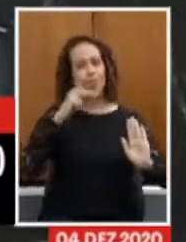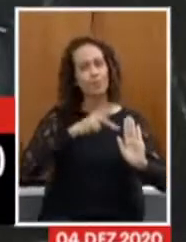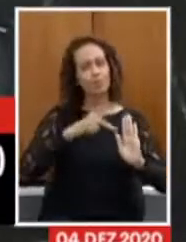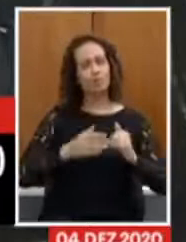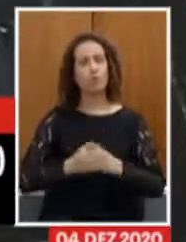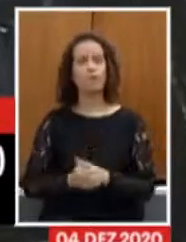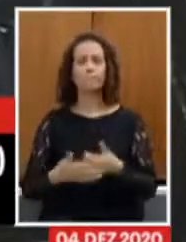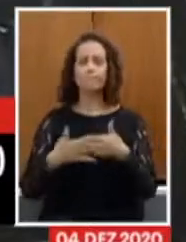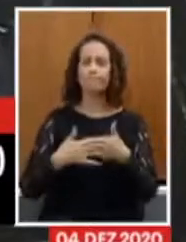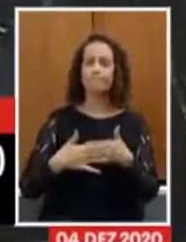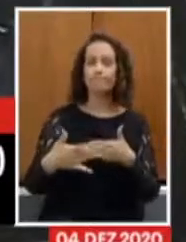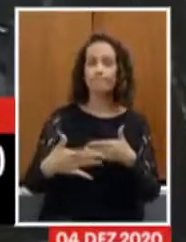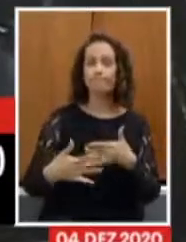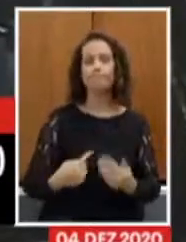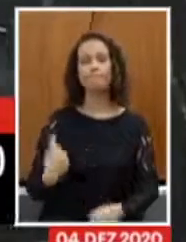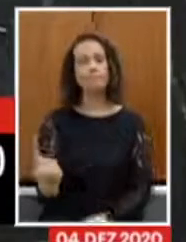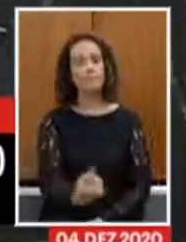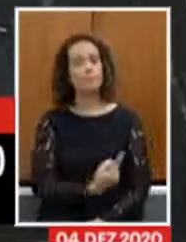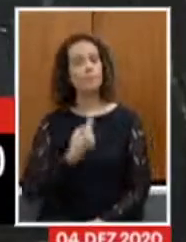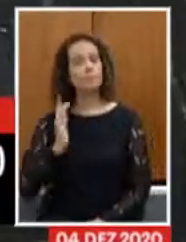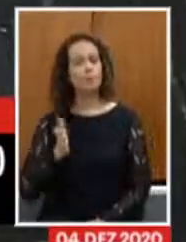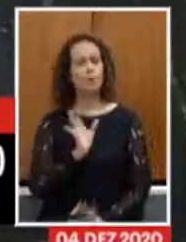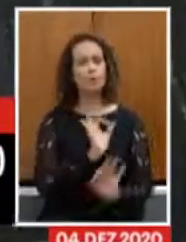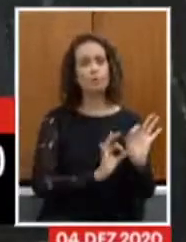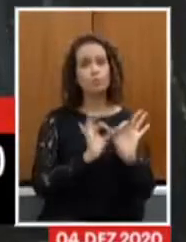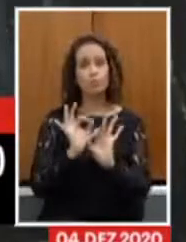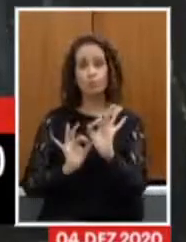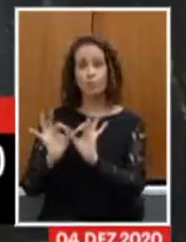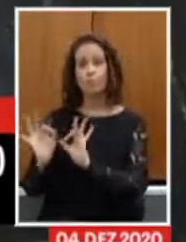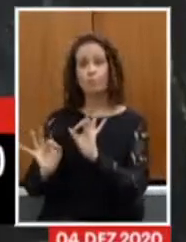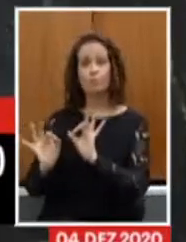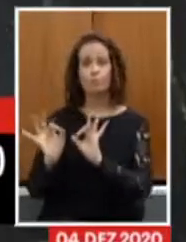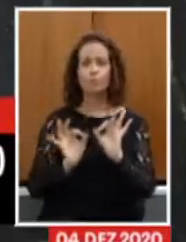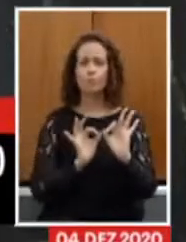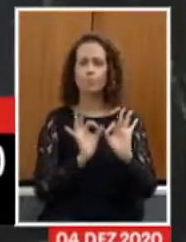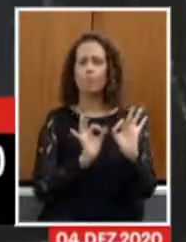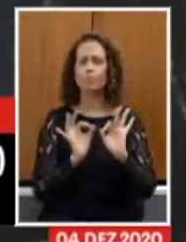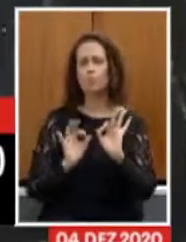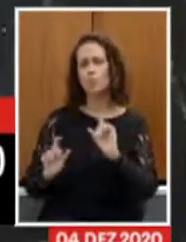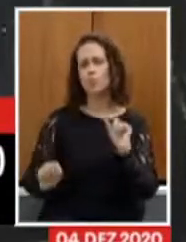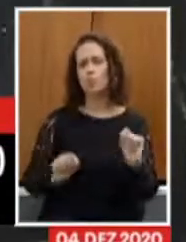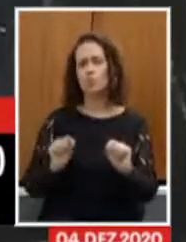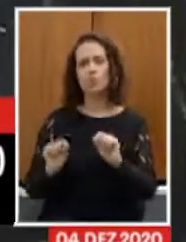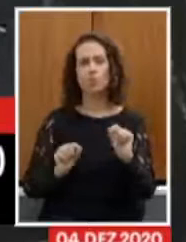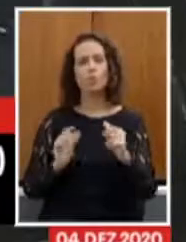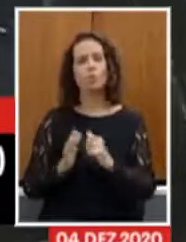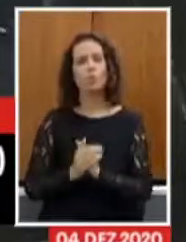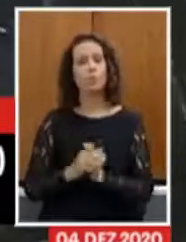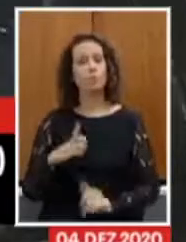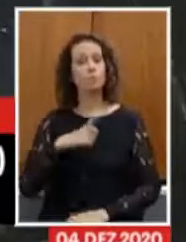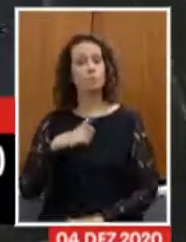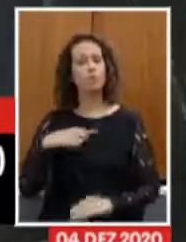daí, nós fizemos aqui um grande... um seminário